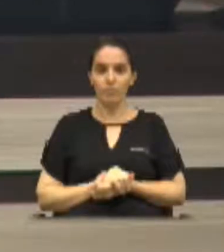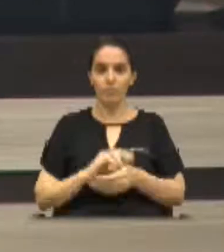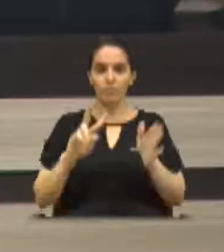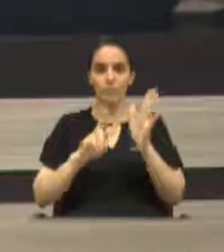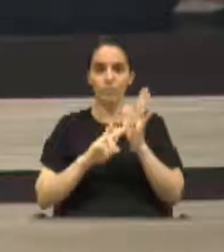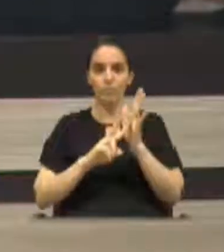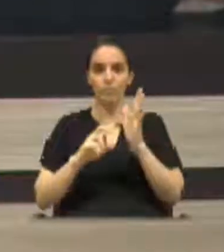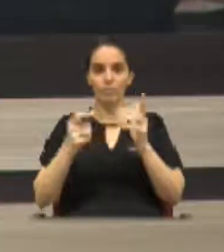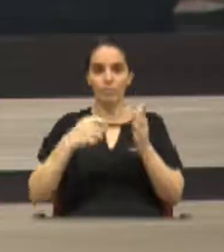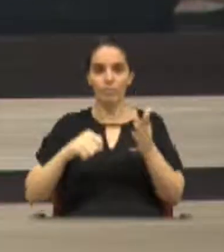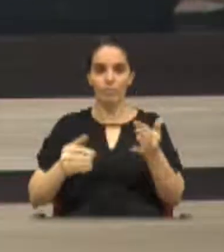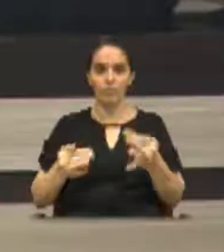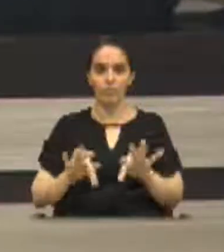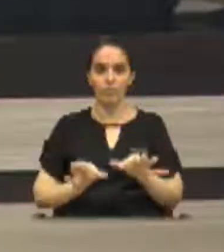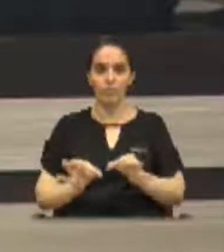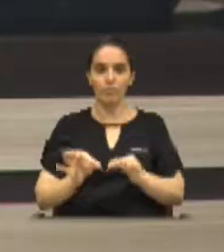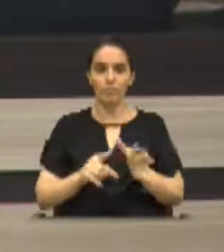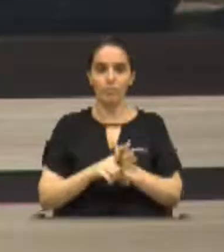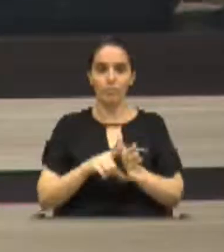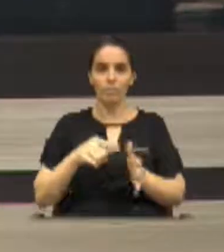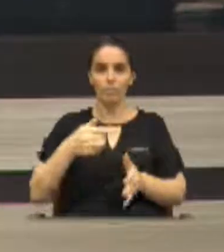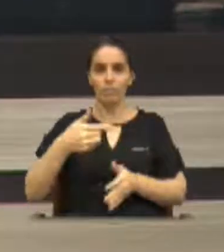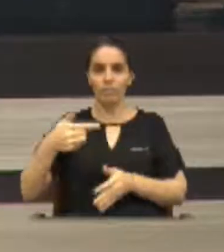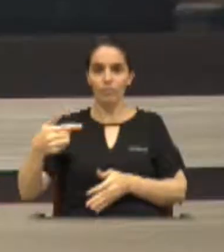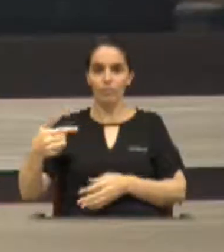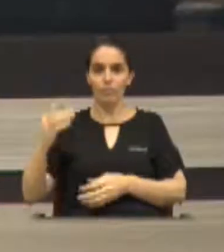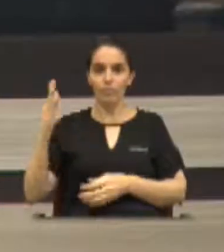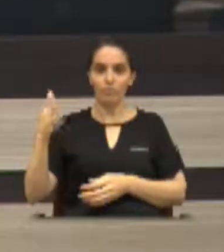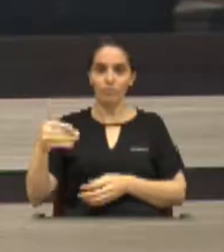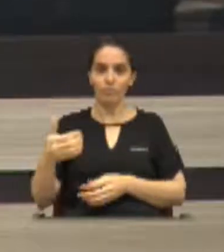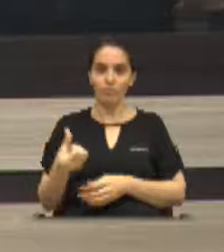da pauta, a redação final do projeto de lei